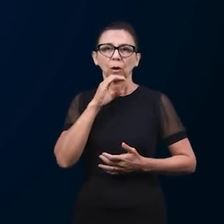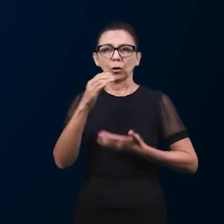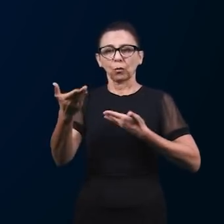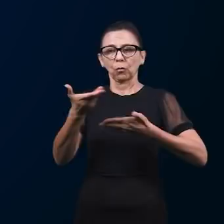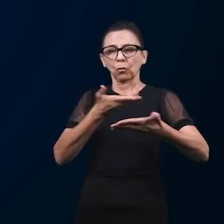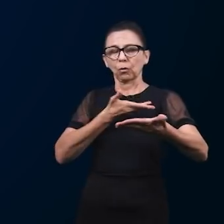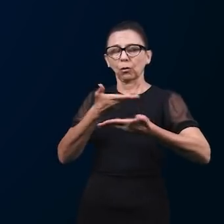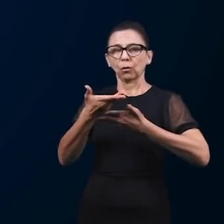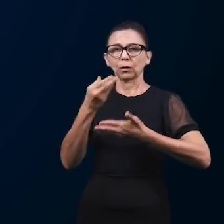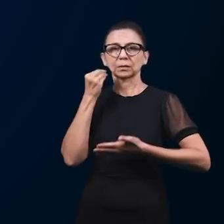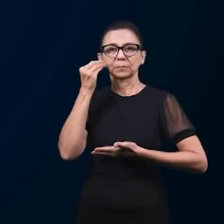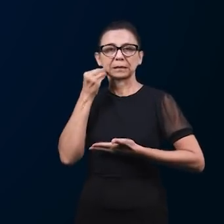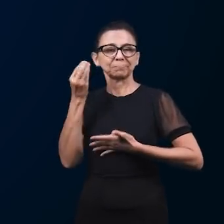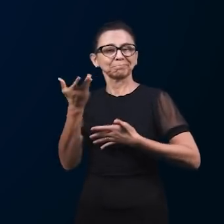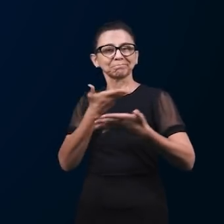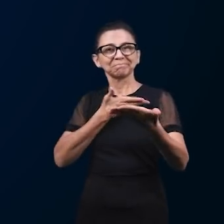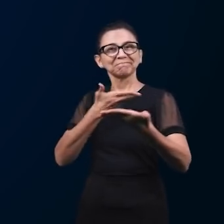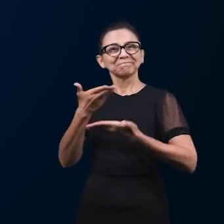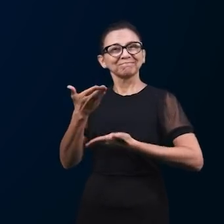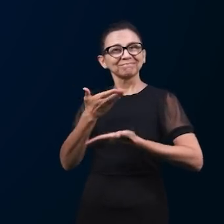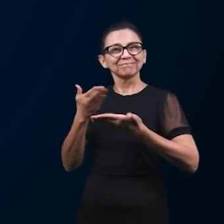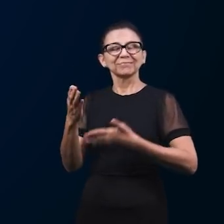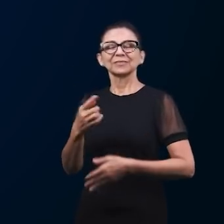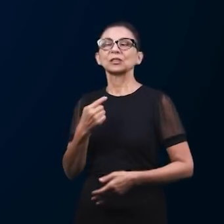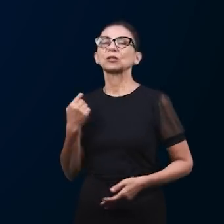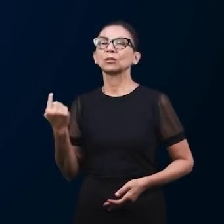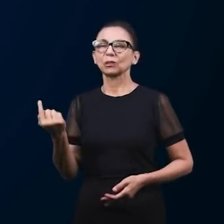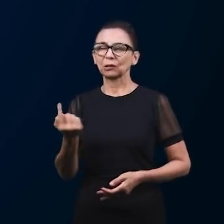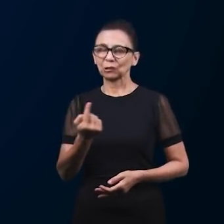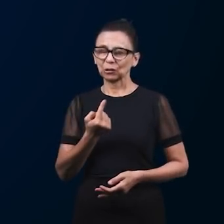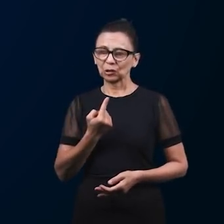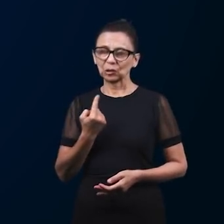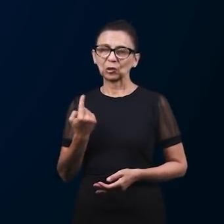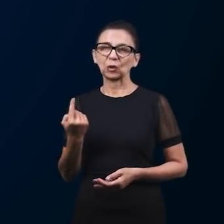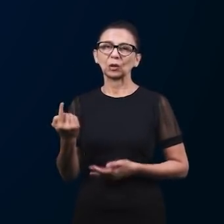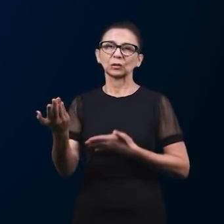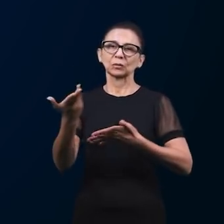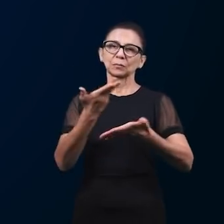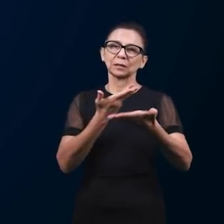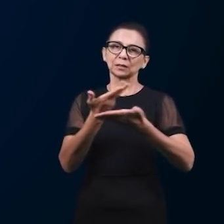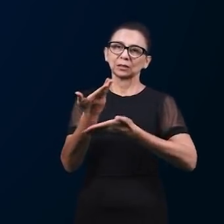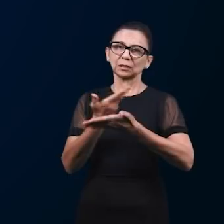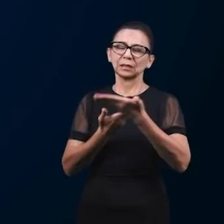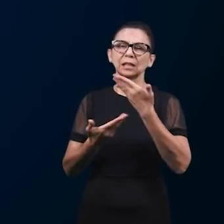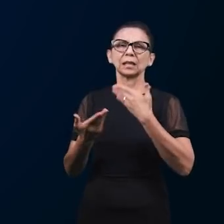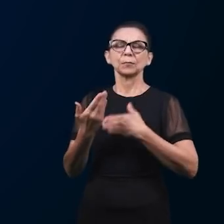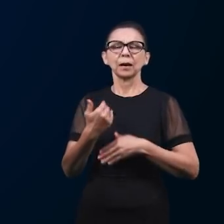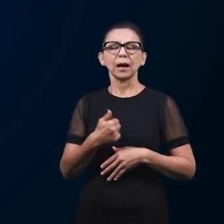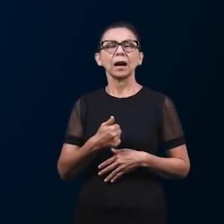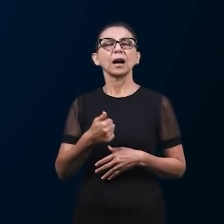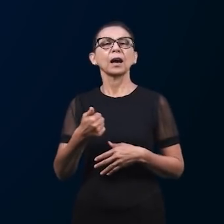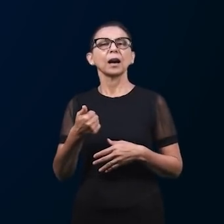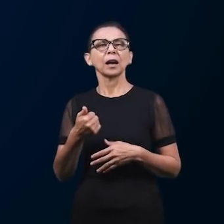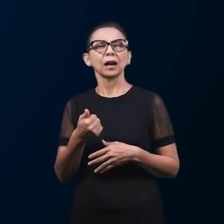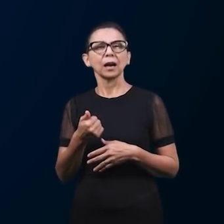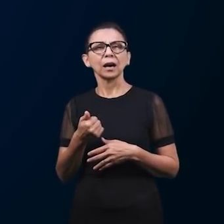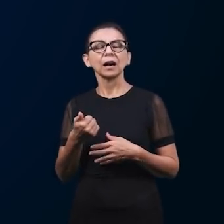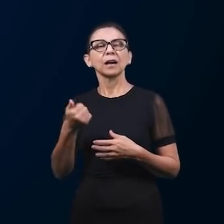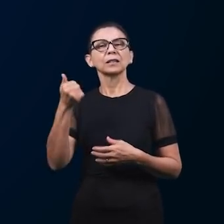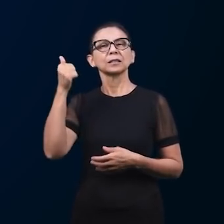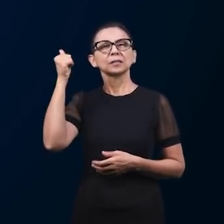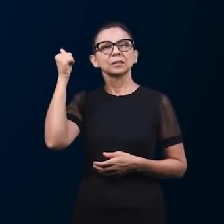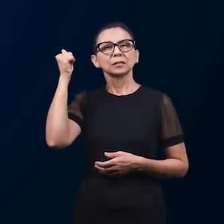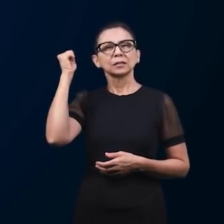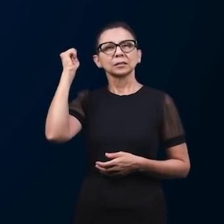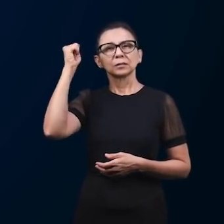trazem conhecimentos, né, experiências que eles tiveram, e nós compartilhamos essas experiências, compartilhamos o entendimento.